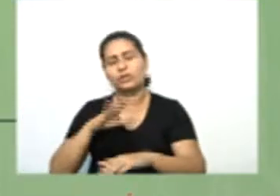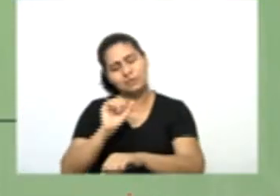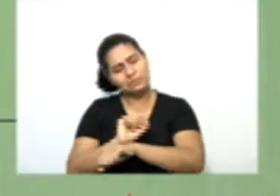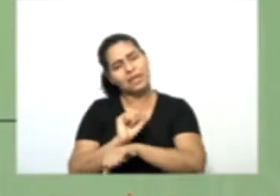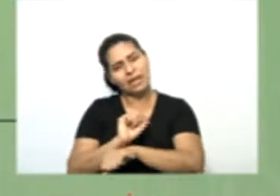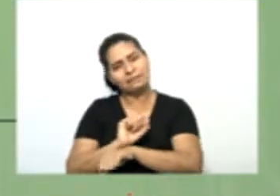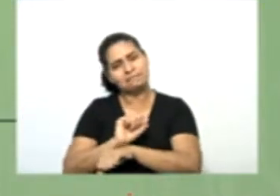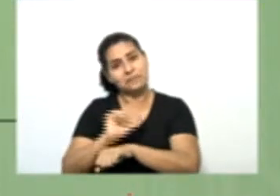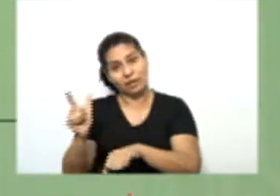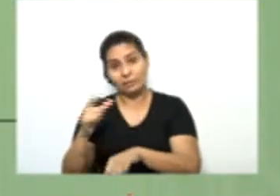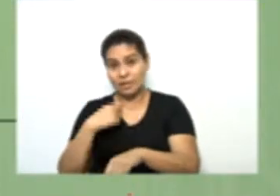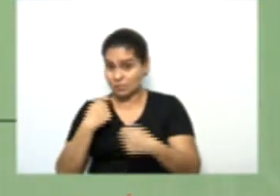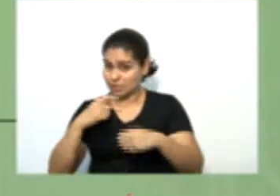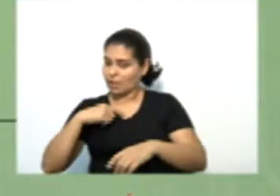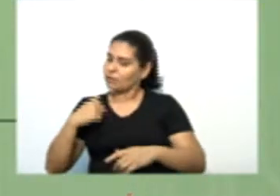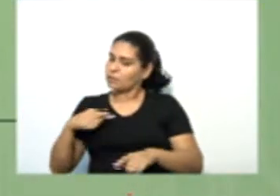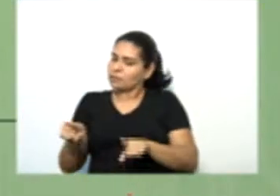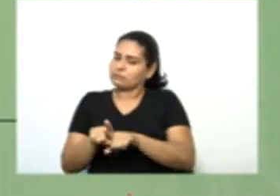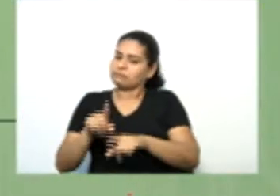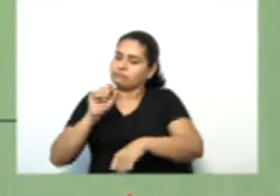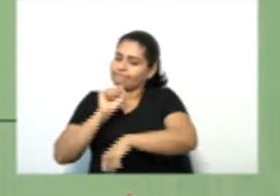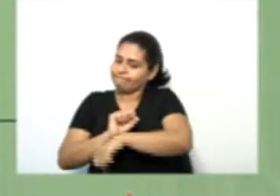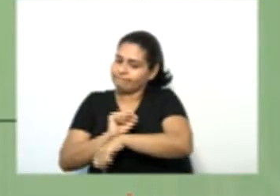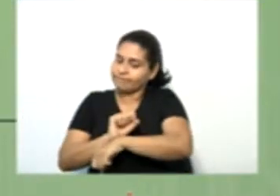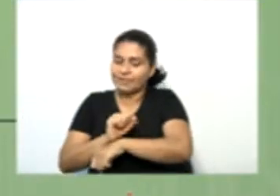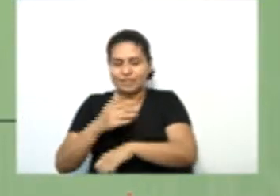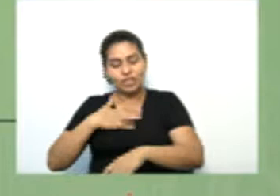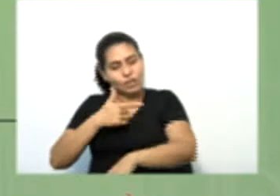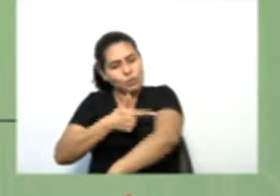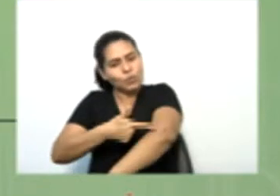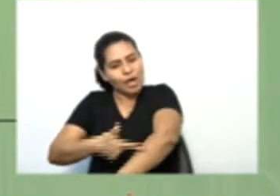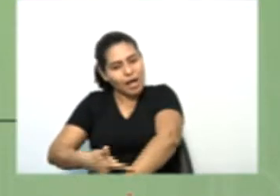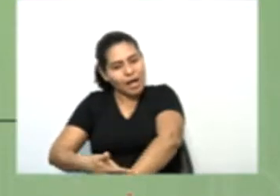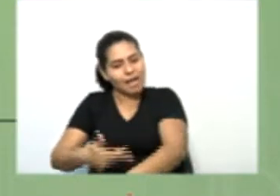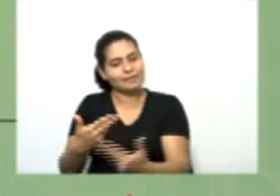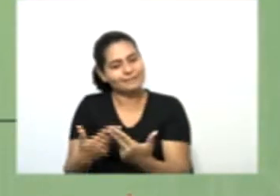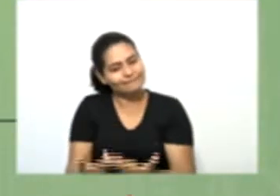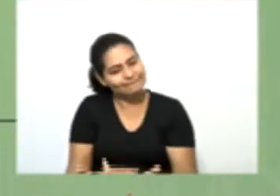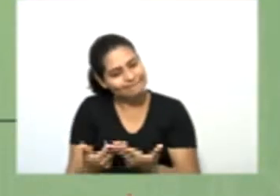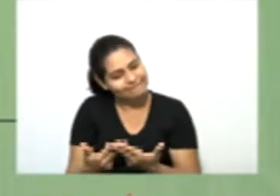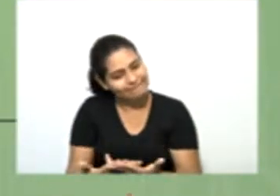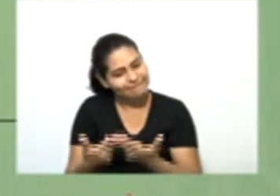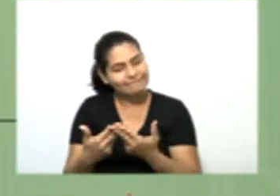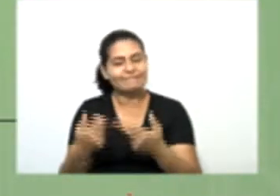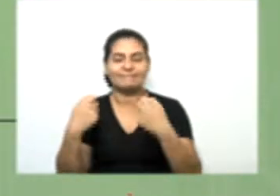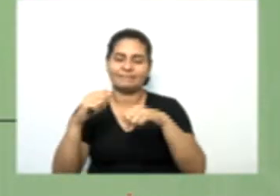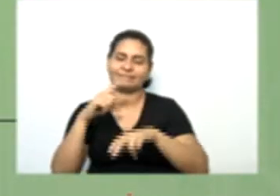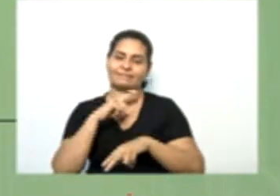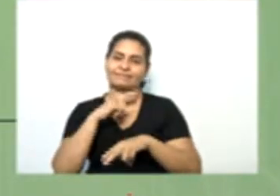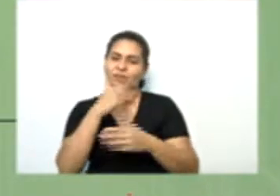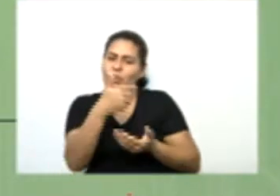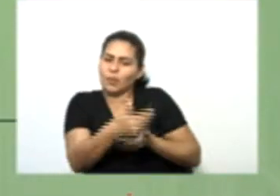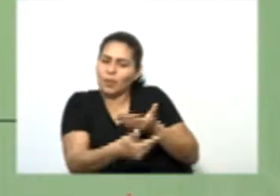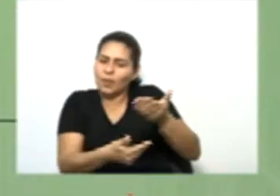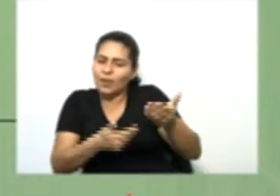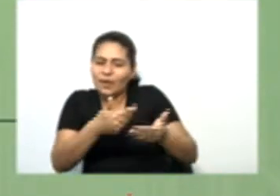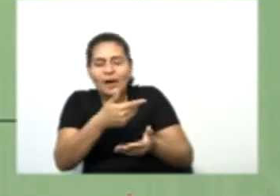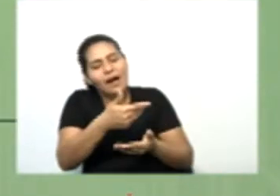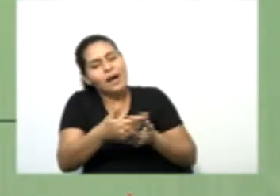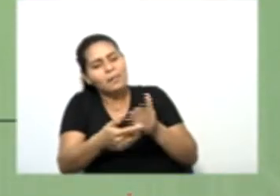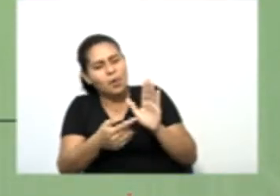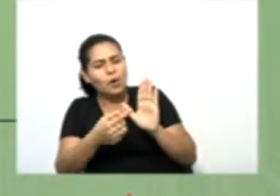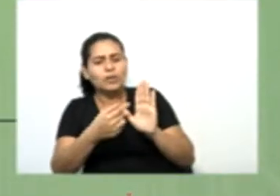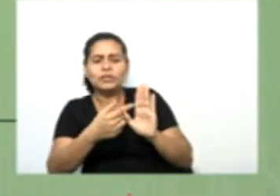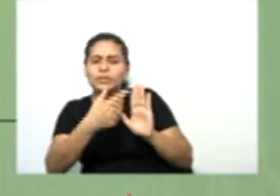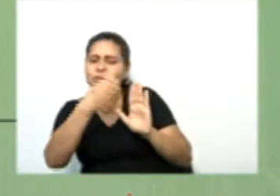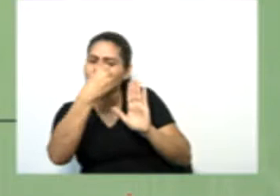tempo para ele. Claro, desde que você tenha, não é? Seja cortês e paciente na interação. Mostre alternativas